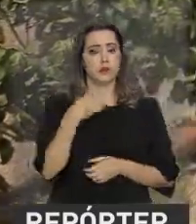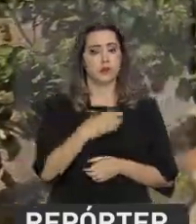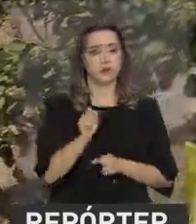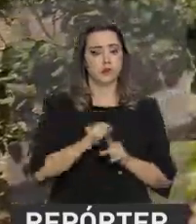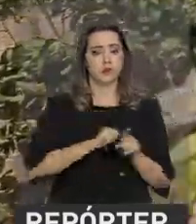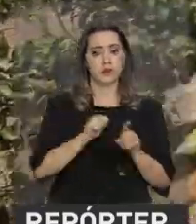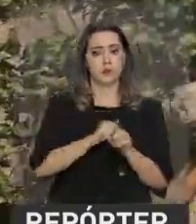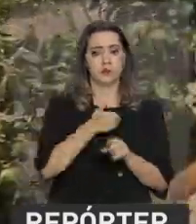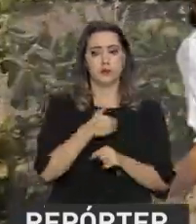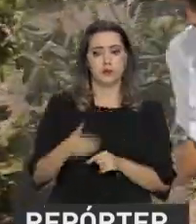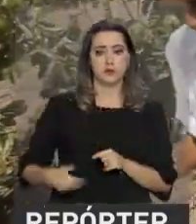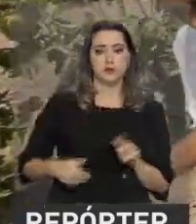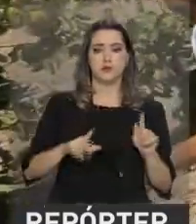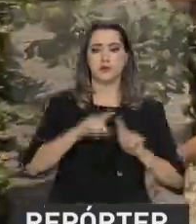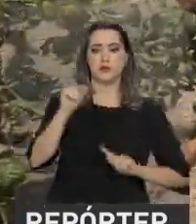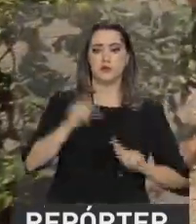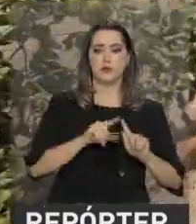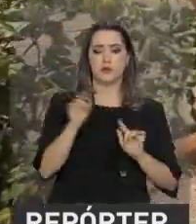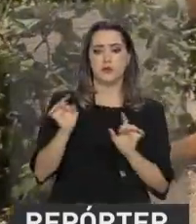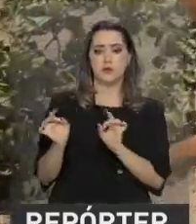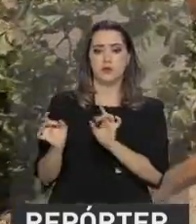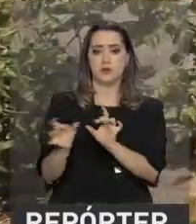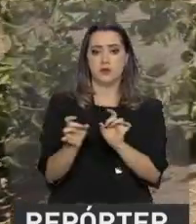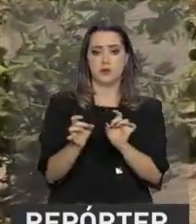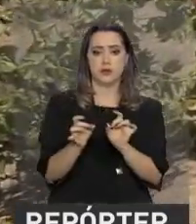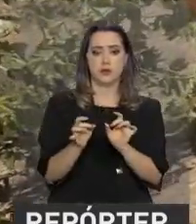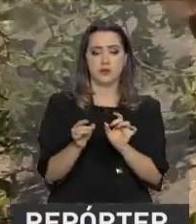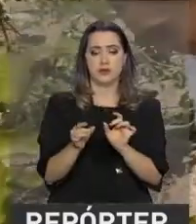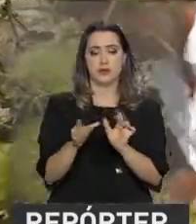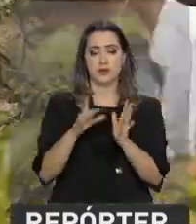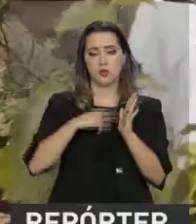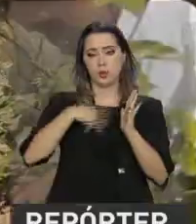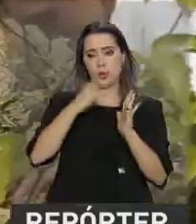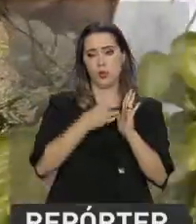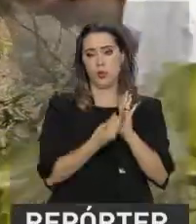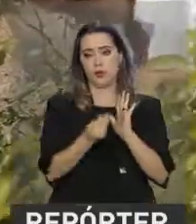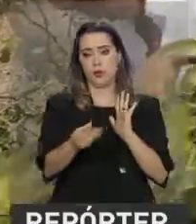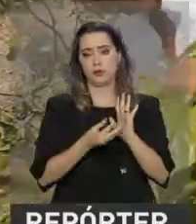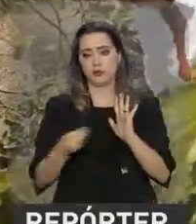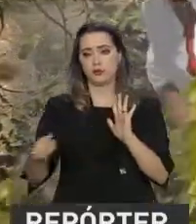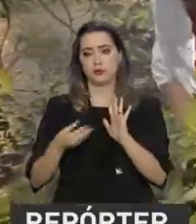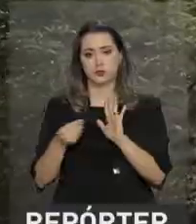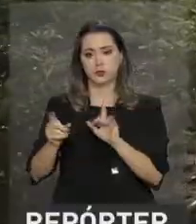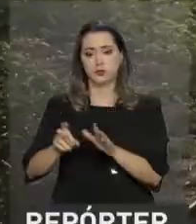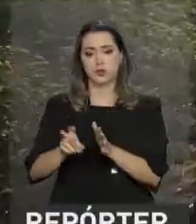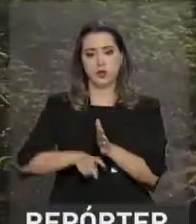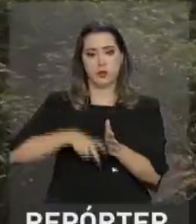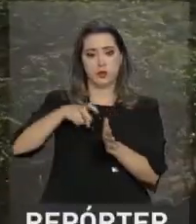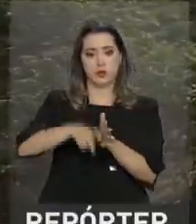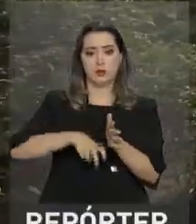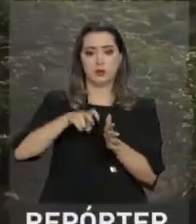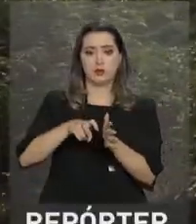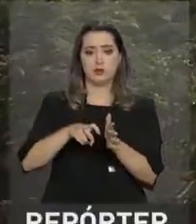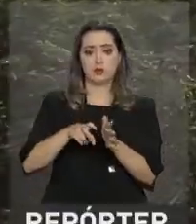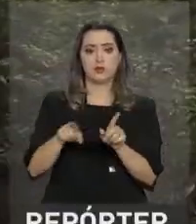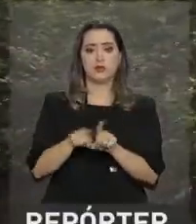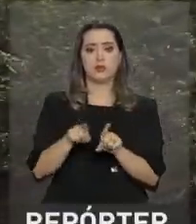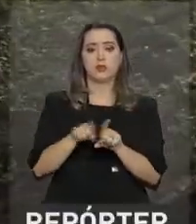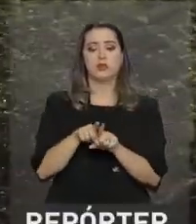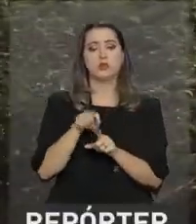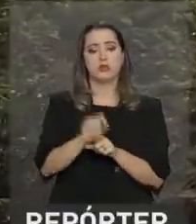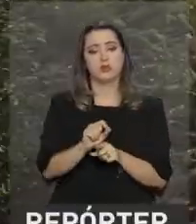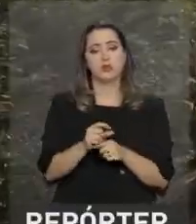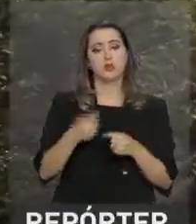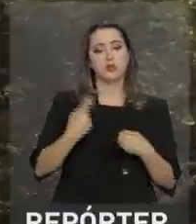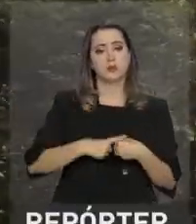de governo houve recorde na concessão de títulos de propriedades agrárias urbanas só em março deste ano foram cerca de